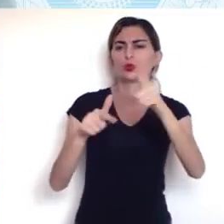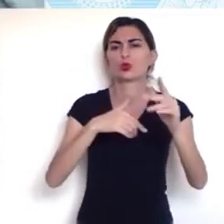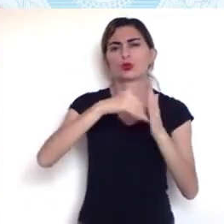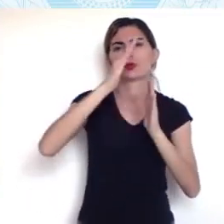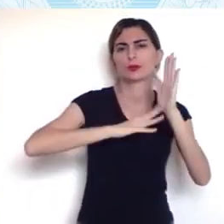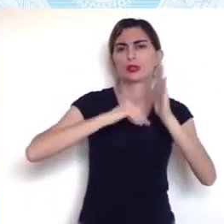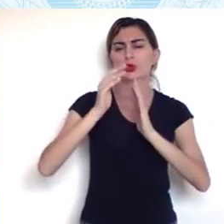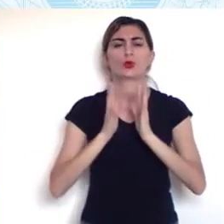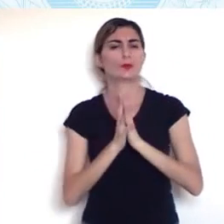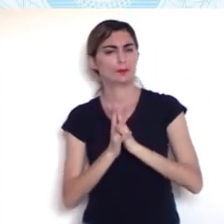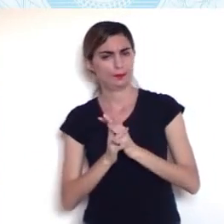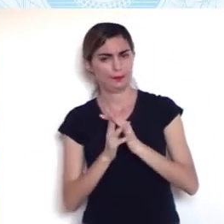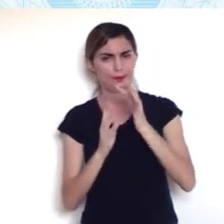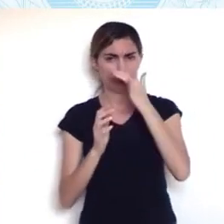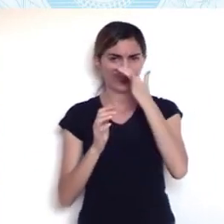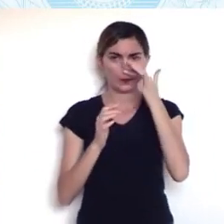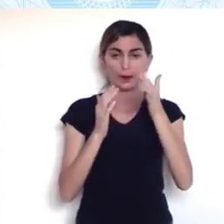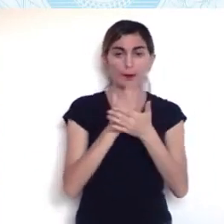demais pintores,